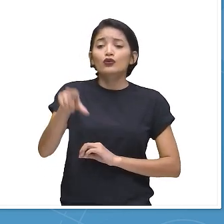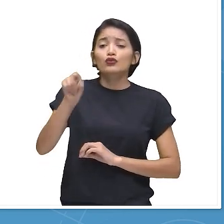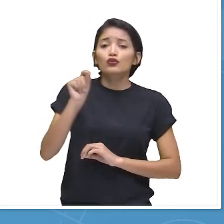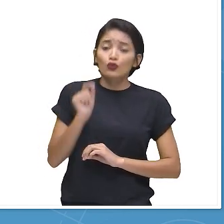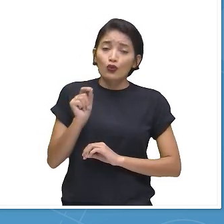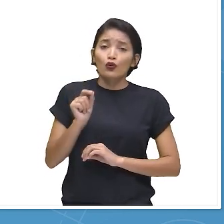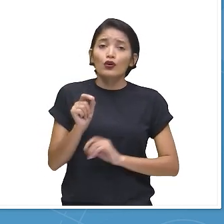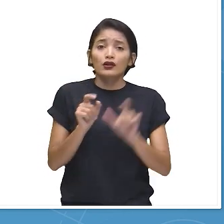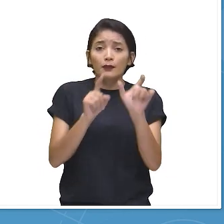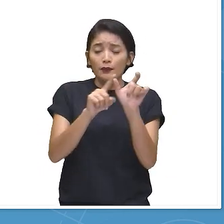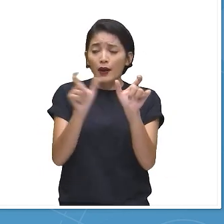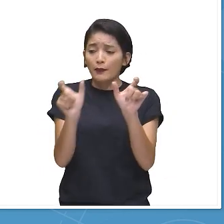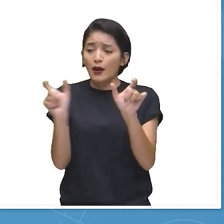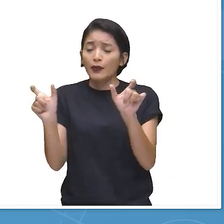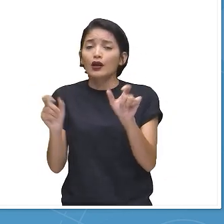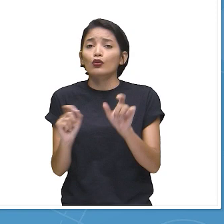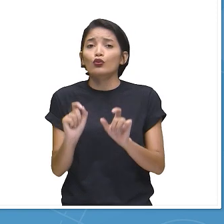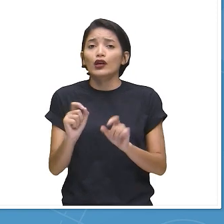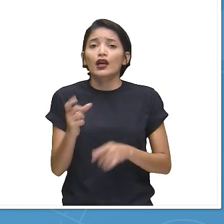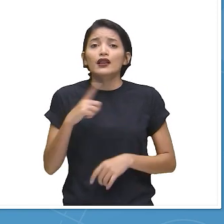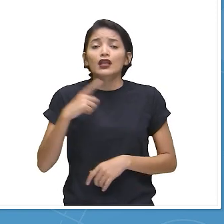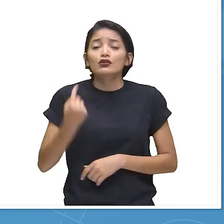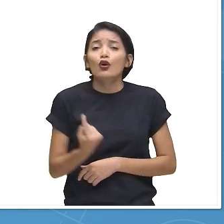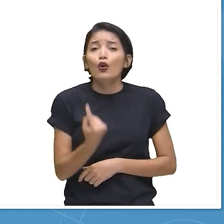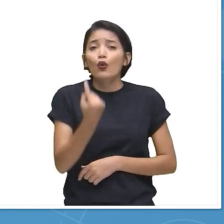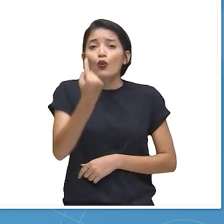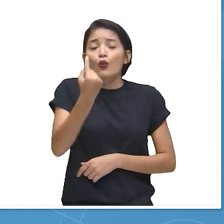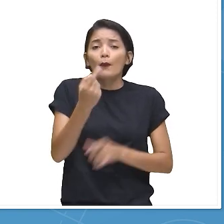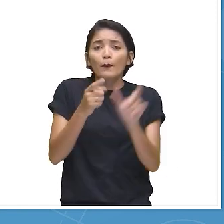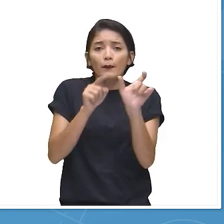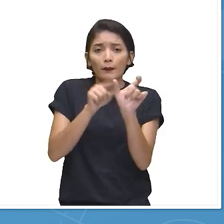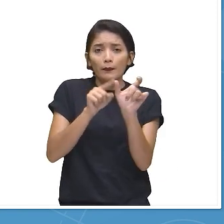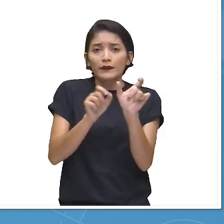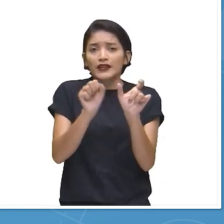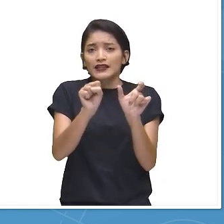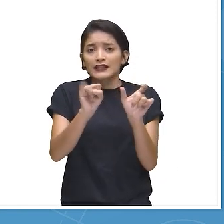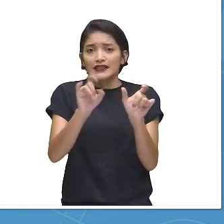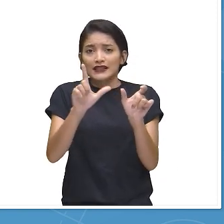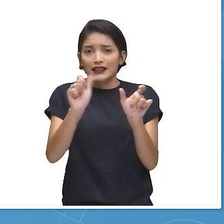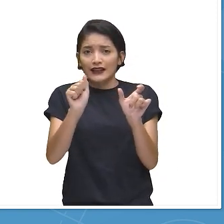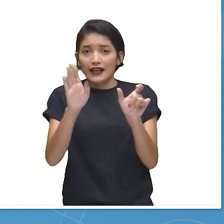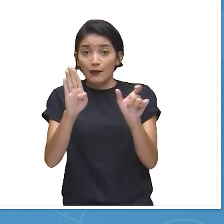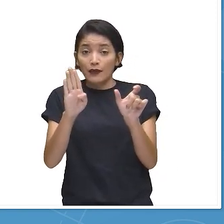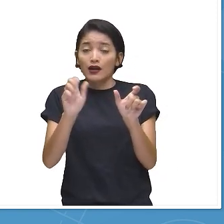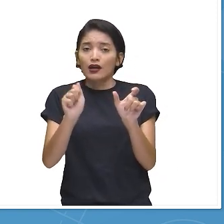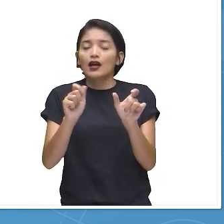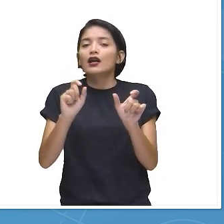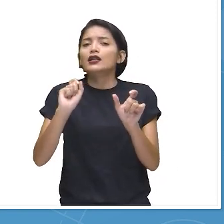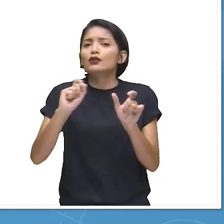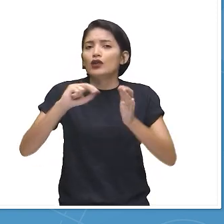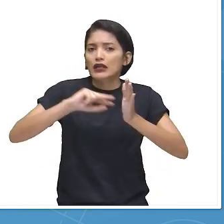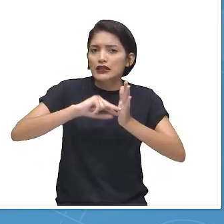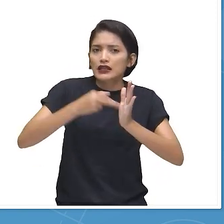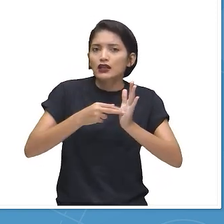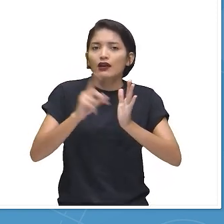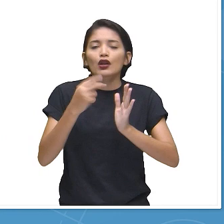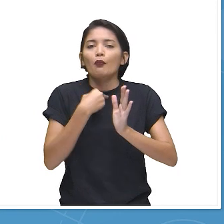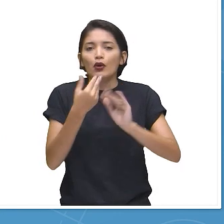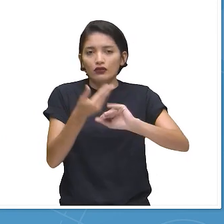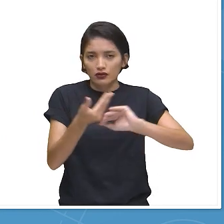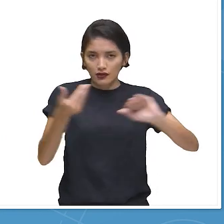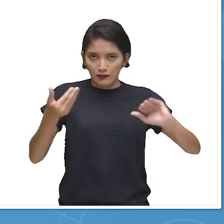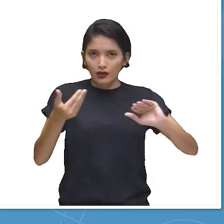cujas palavras sejam formadas por apenas uma sílaba. Então, o que eu estava pedindo aqui?